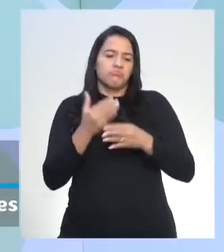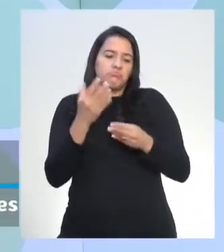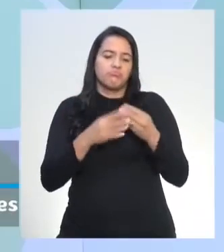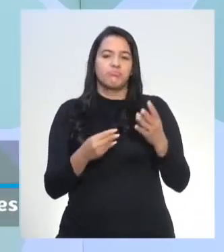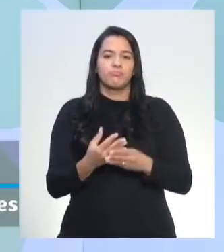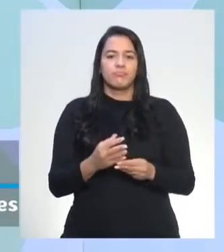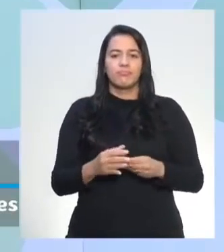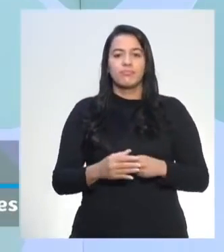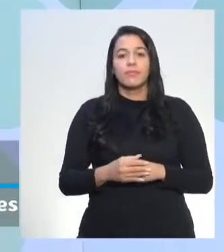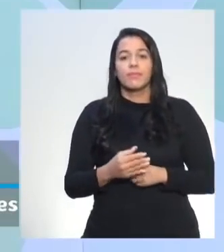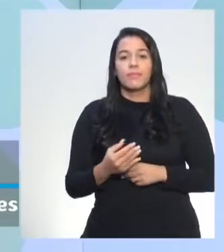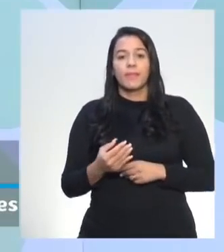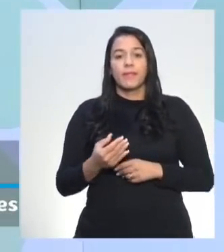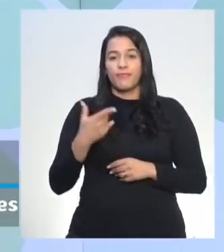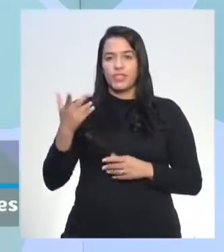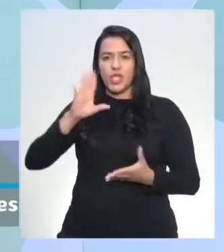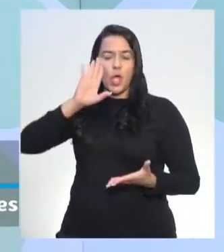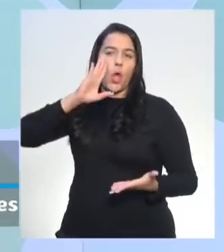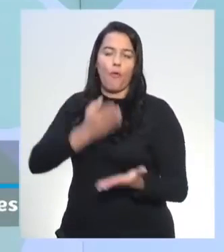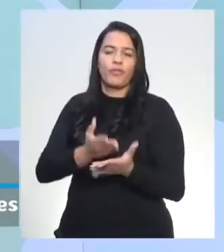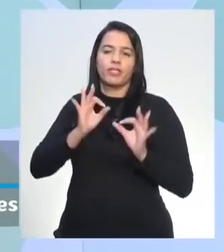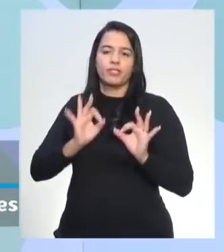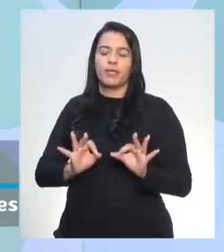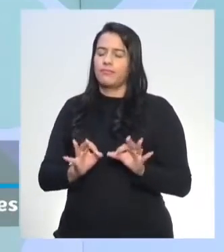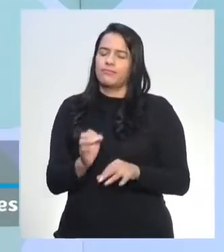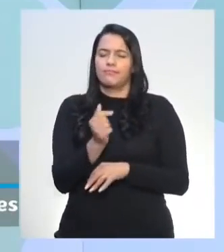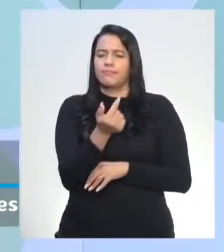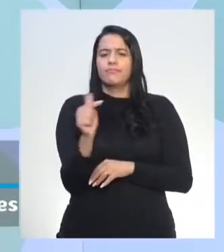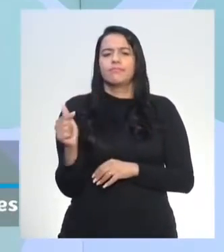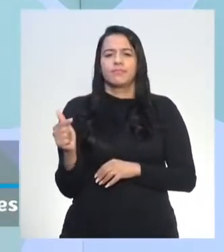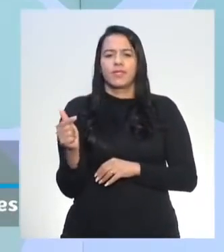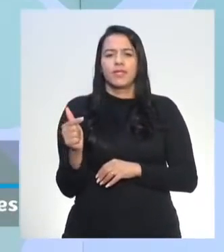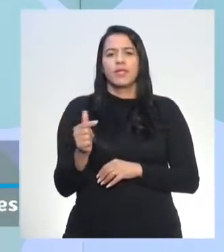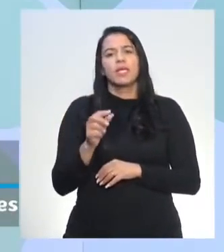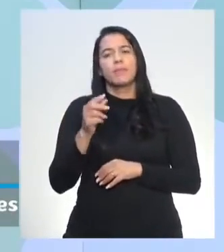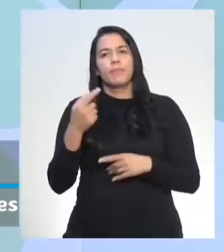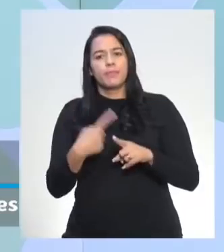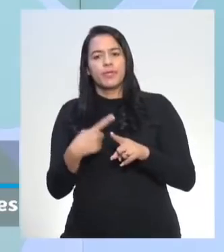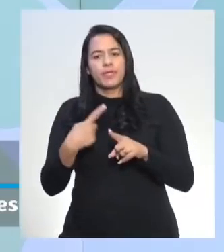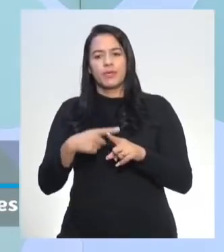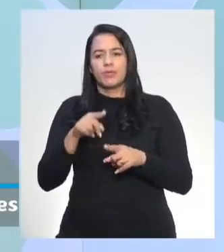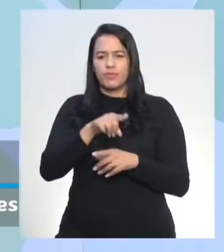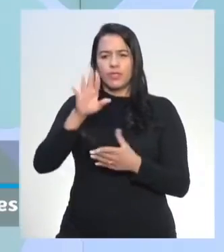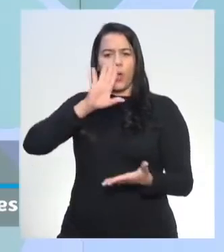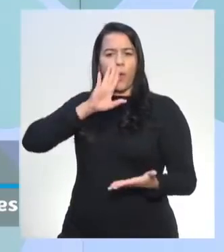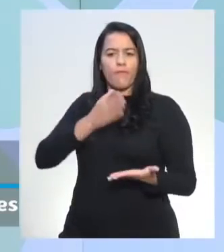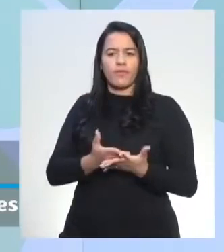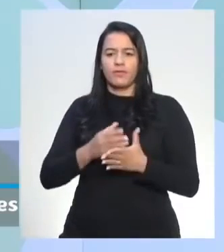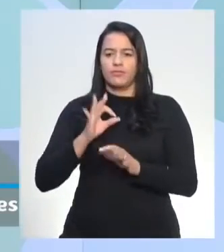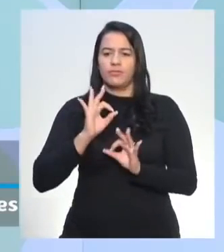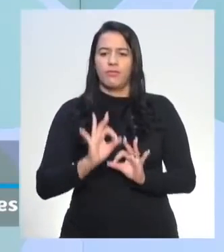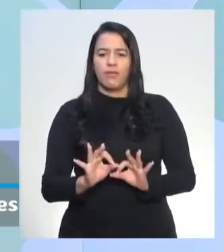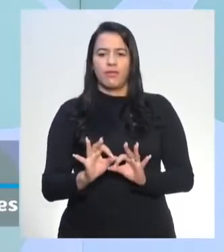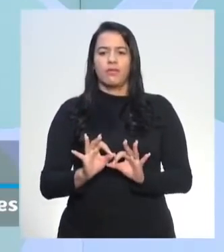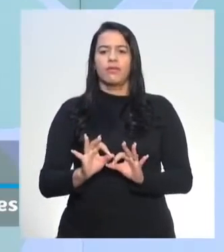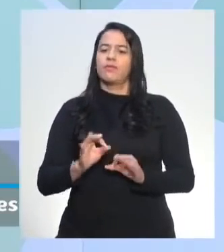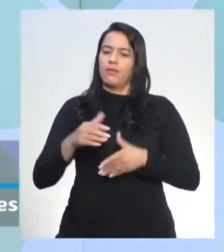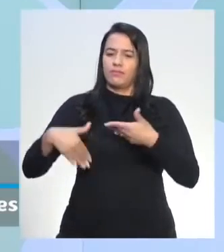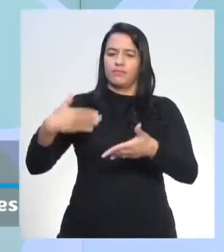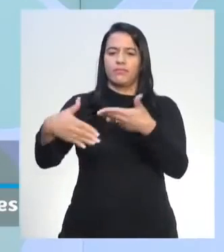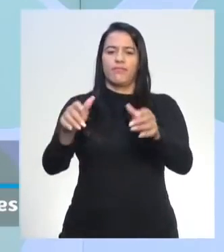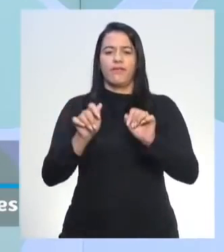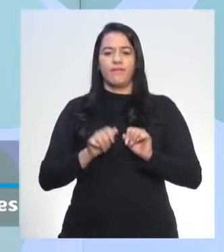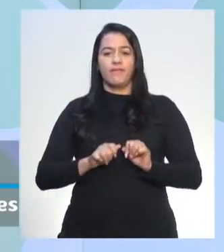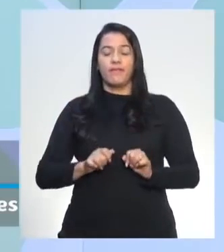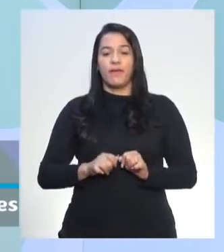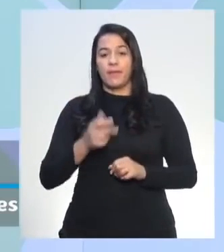foi muito como é que fala? Confiante, né? Então, quando você é confiante, você vai e realiza. Quando você pensa um pouco, a gente